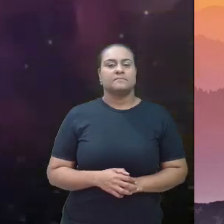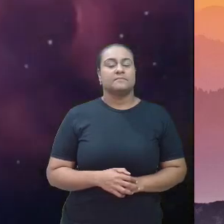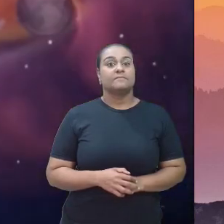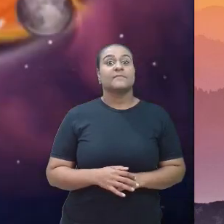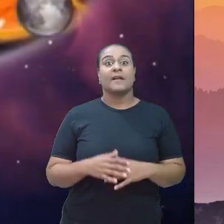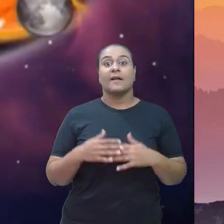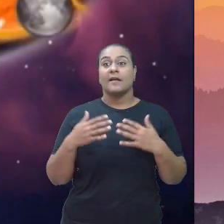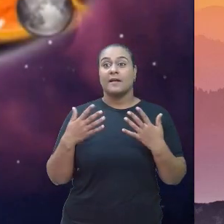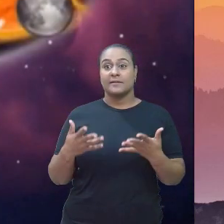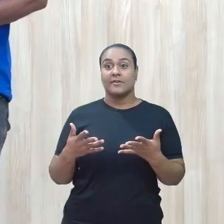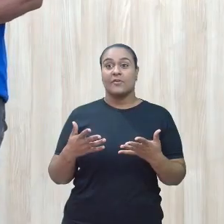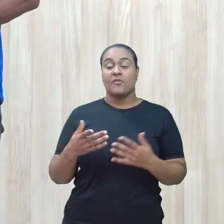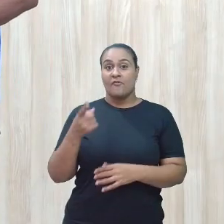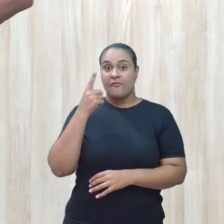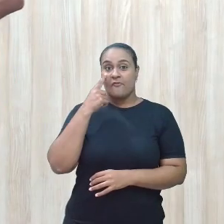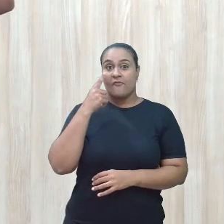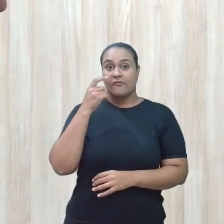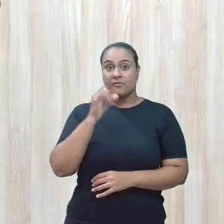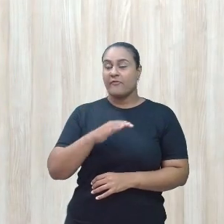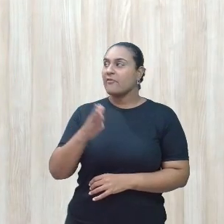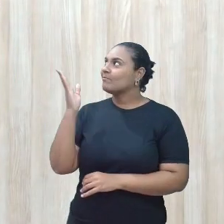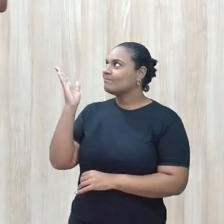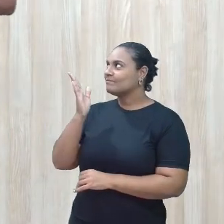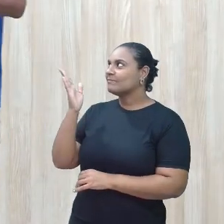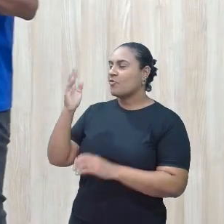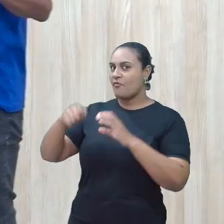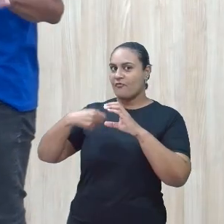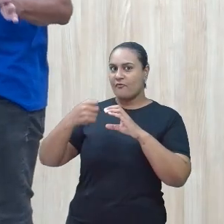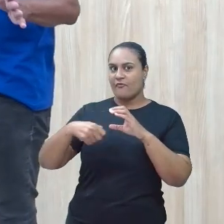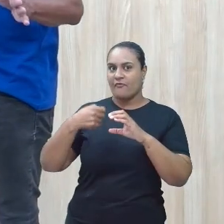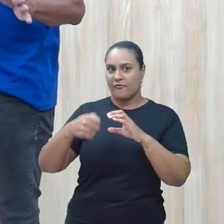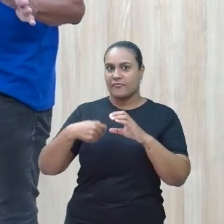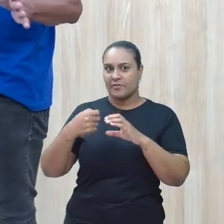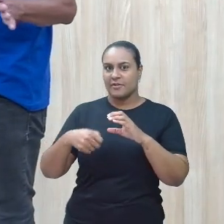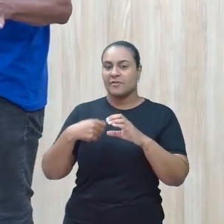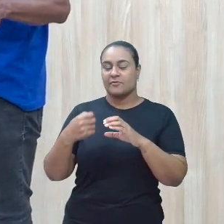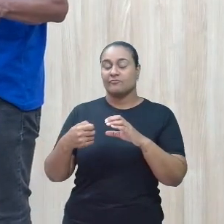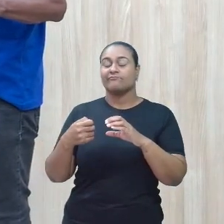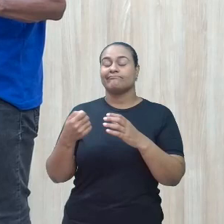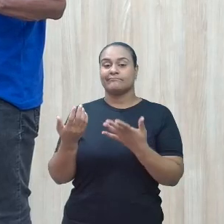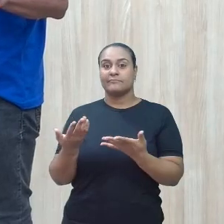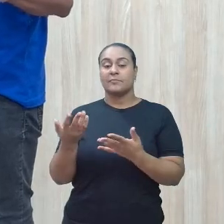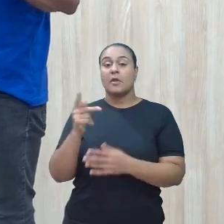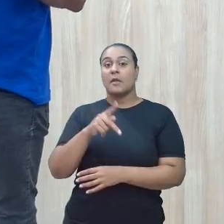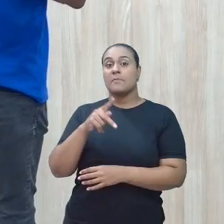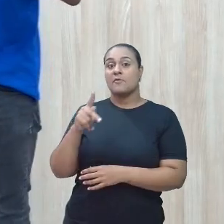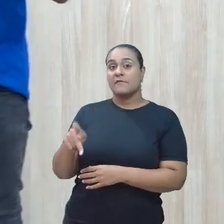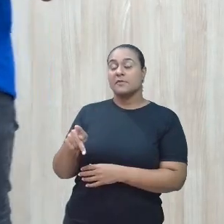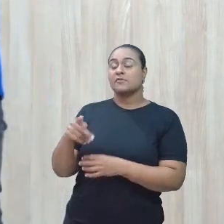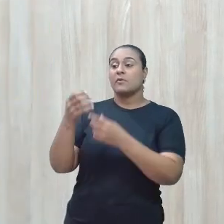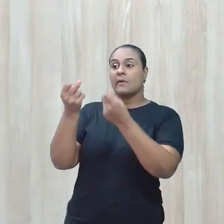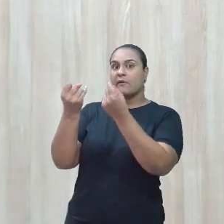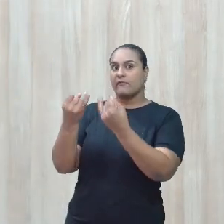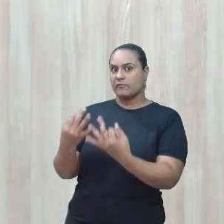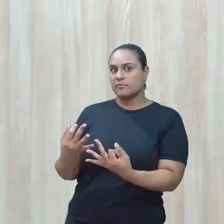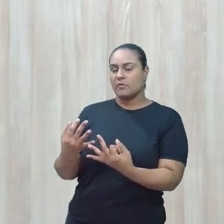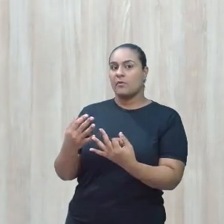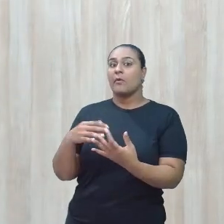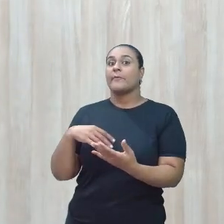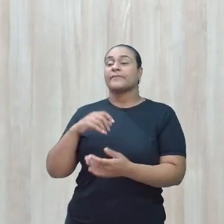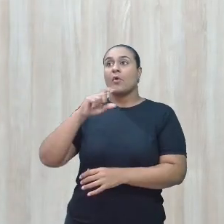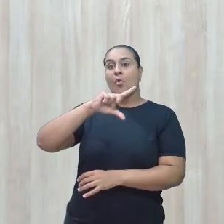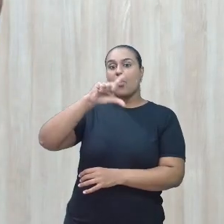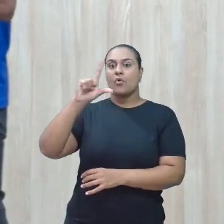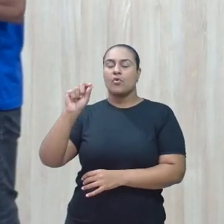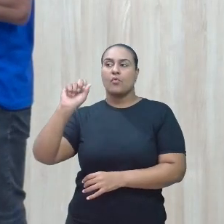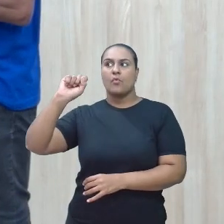Certo, gente. Pessoal, vocês viram aqui a questão que, com aquilo que a Vanessa falou, o calendário, o Sol sempre foi nossa